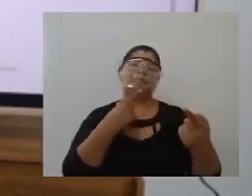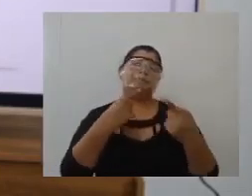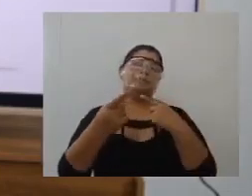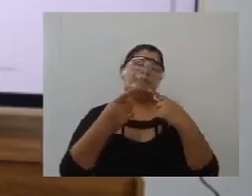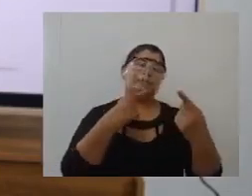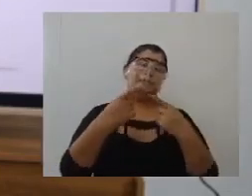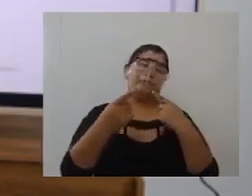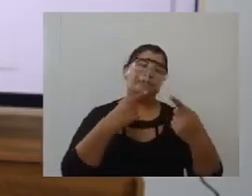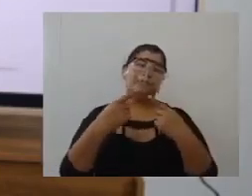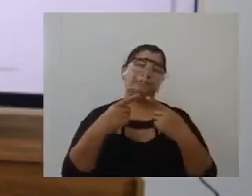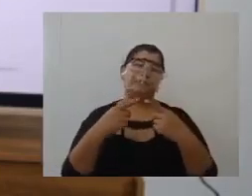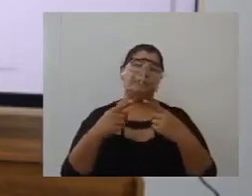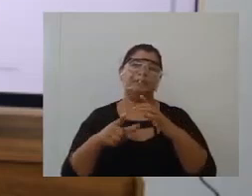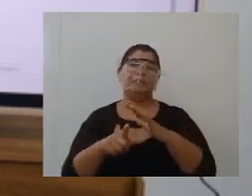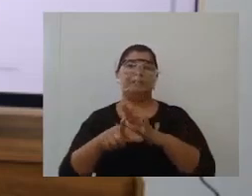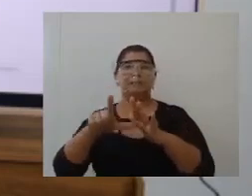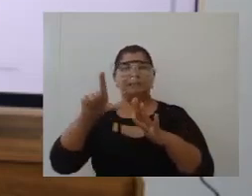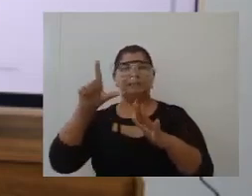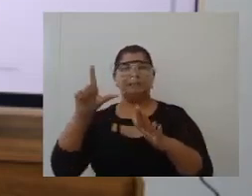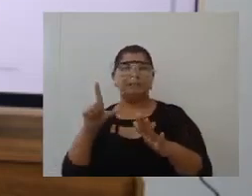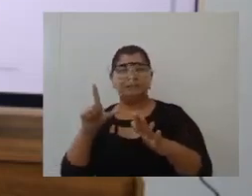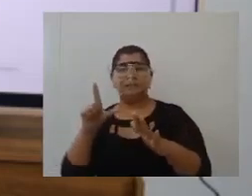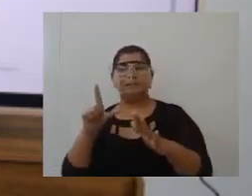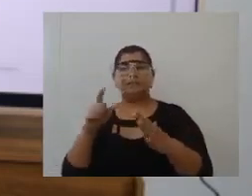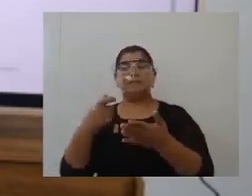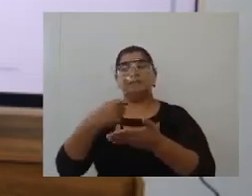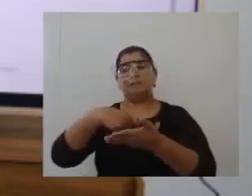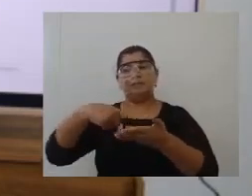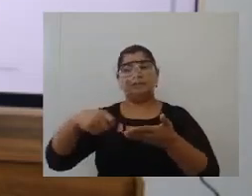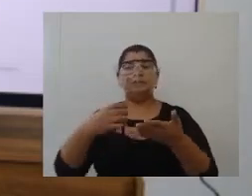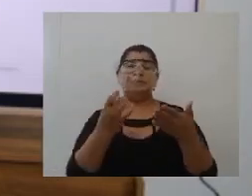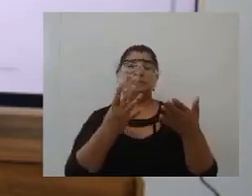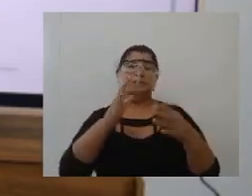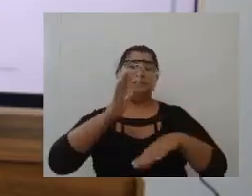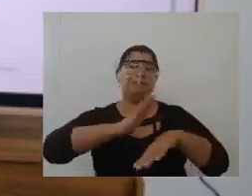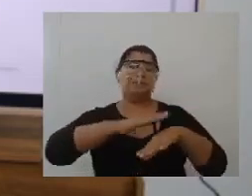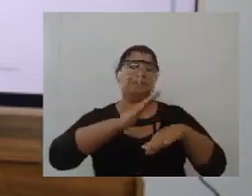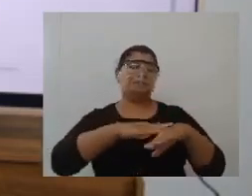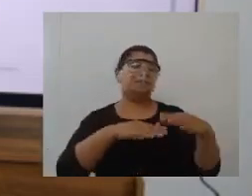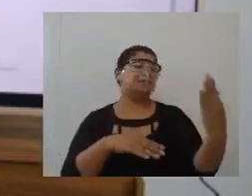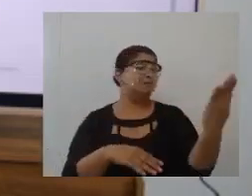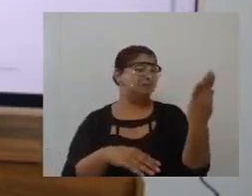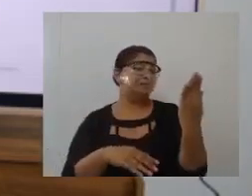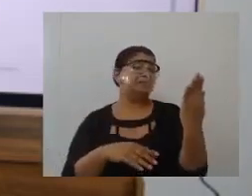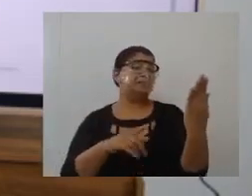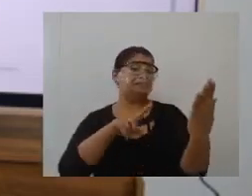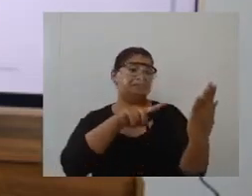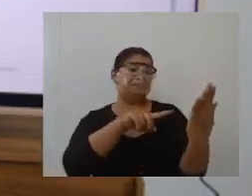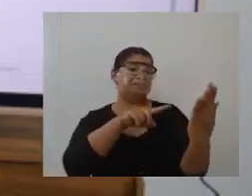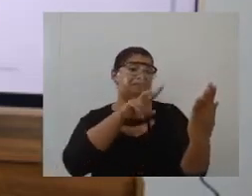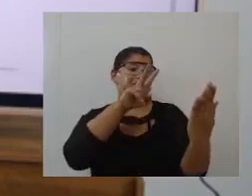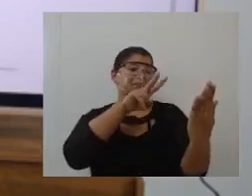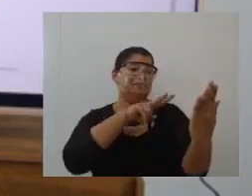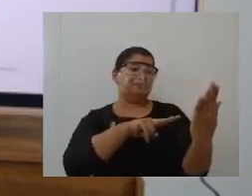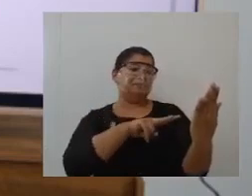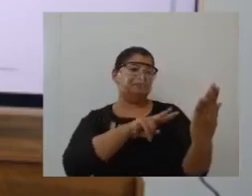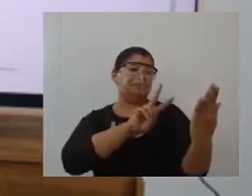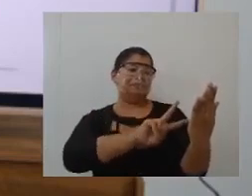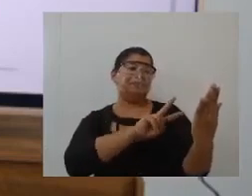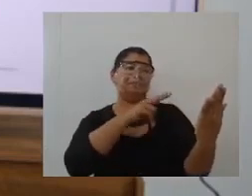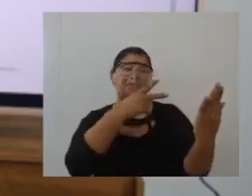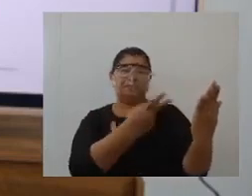diálogo. Antes, o autor falava sozinho. Você recebia, você